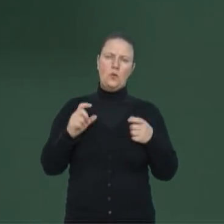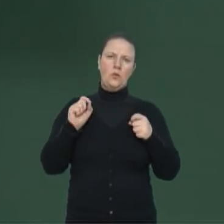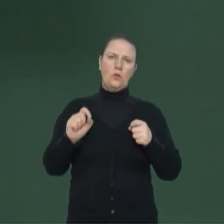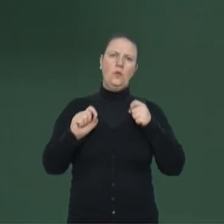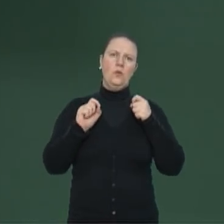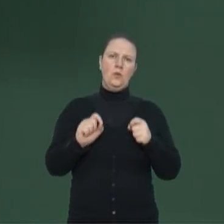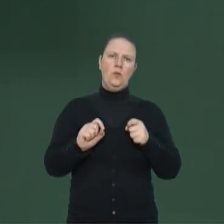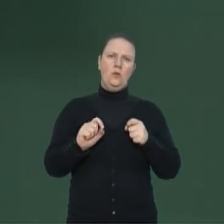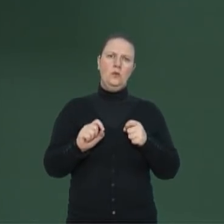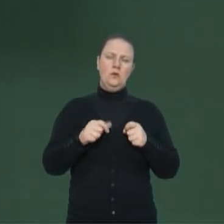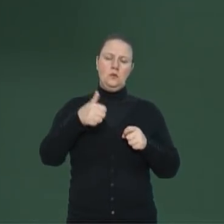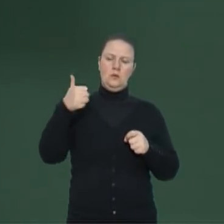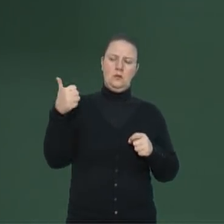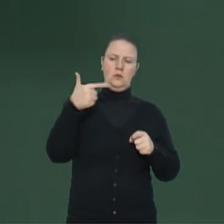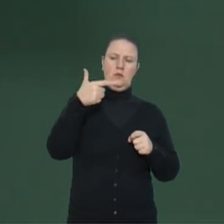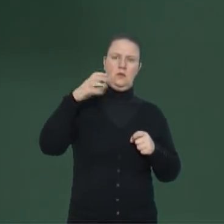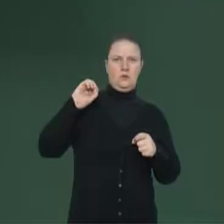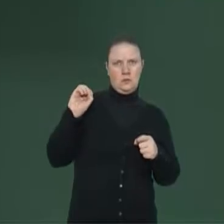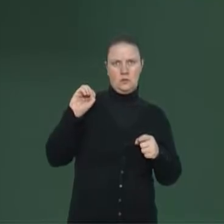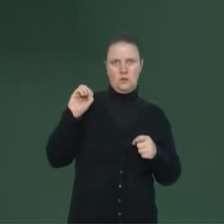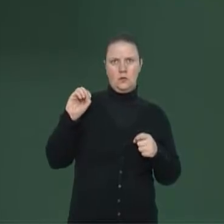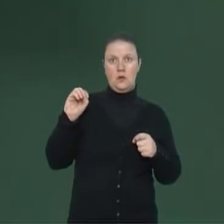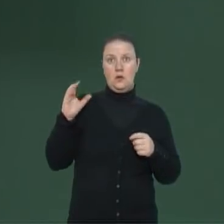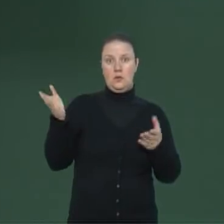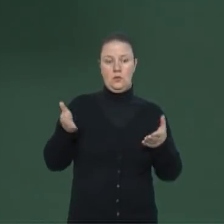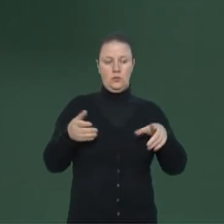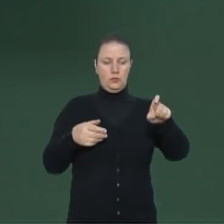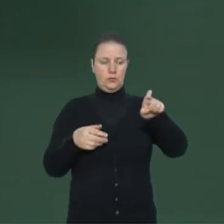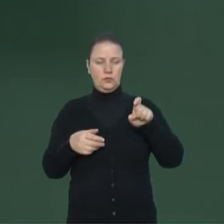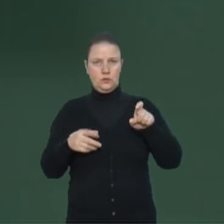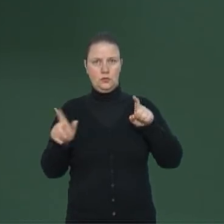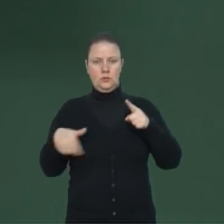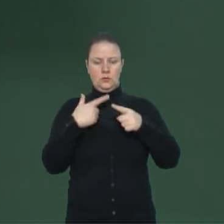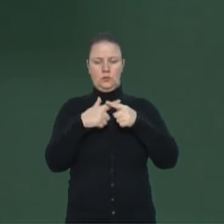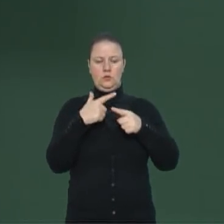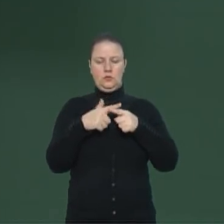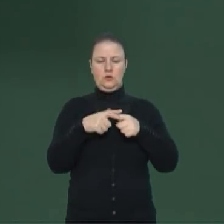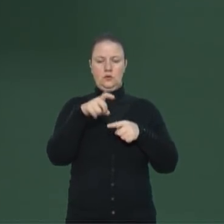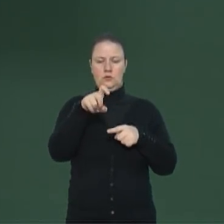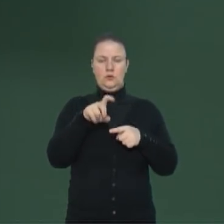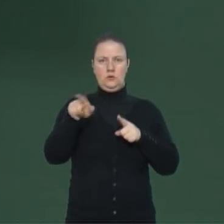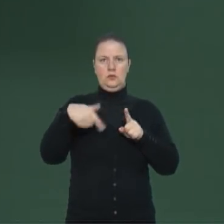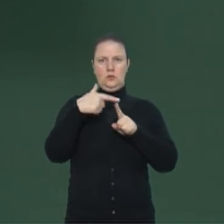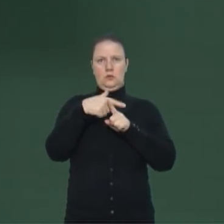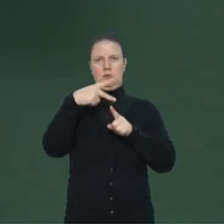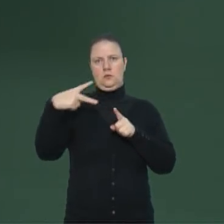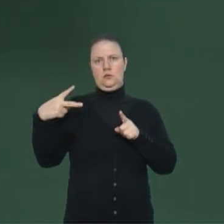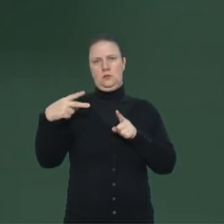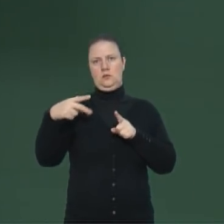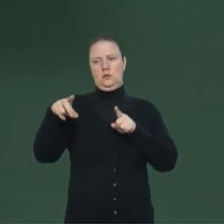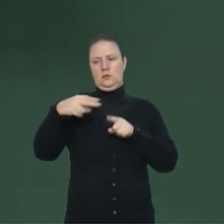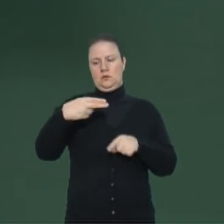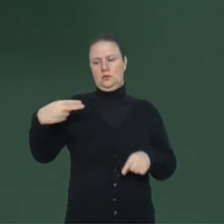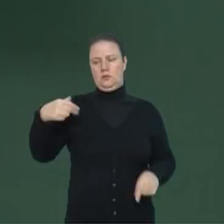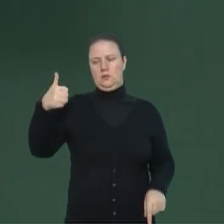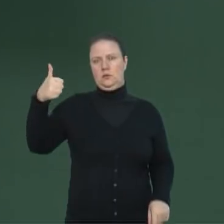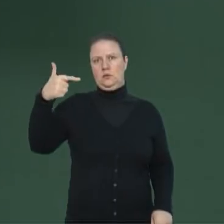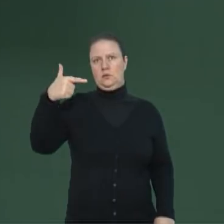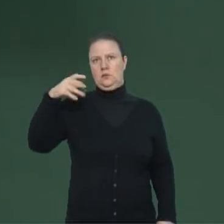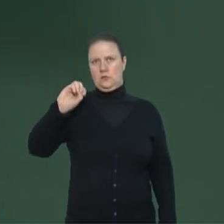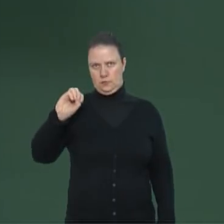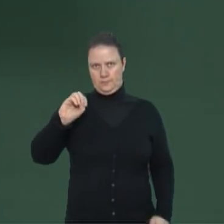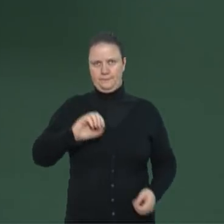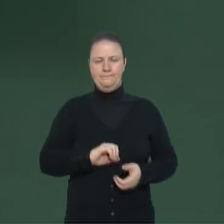o produto seja 120, o produto é multiplicação, pega o x, multiplica por x mais 2 igual a 120. Daqui você tira a equação para poder